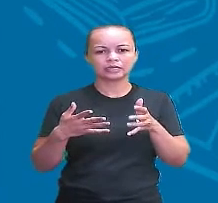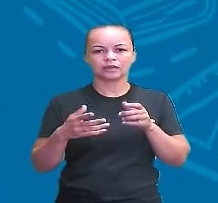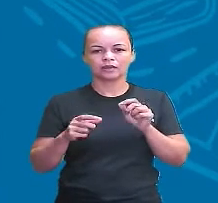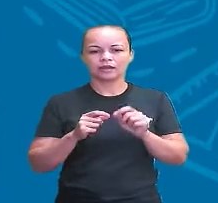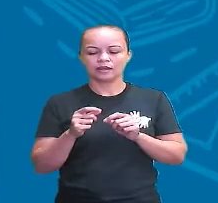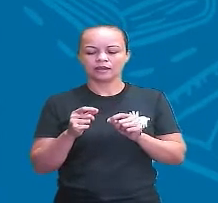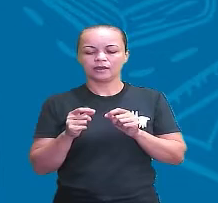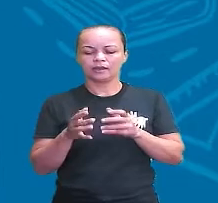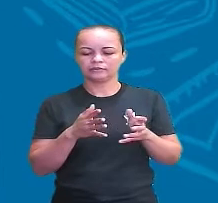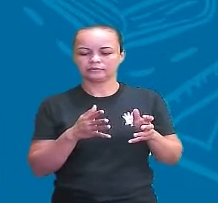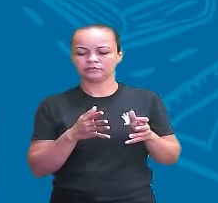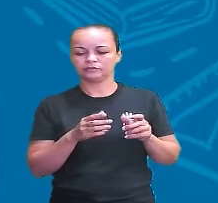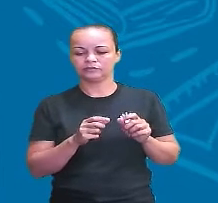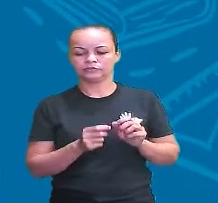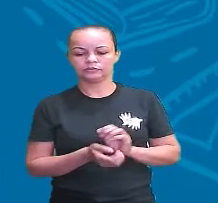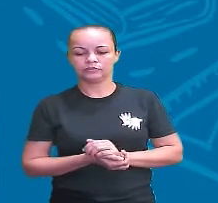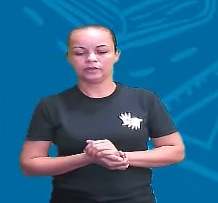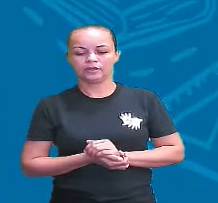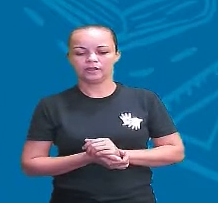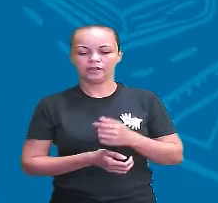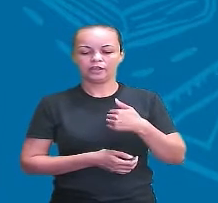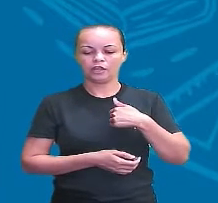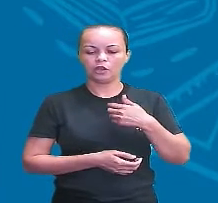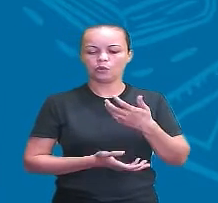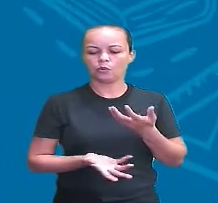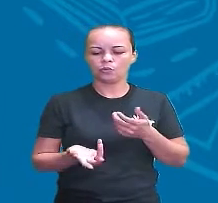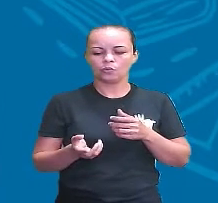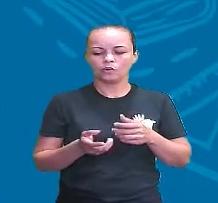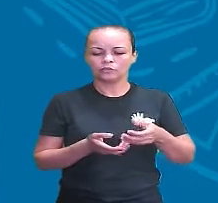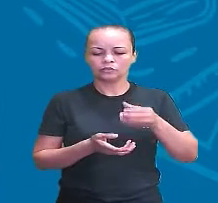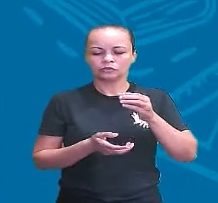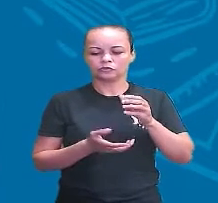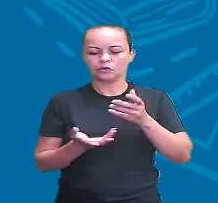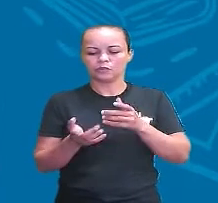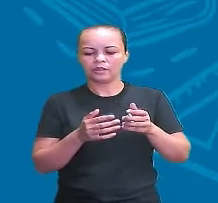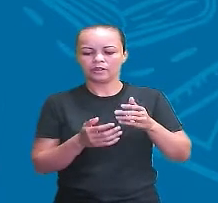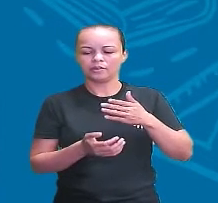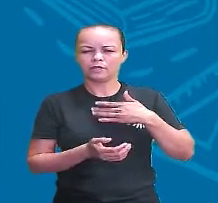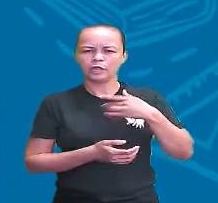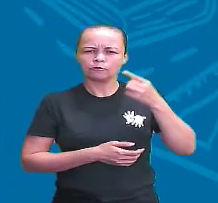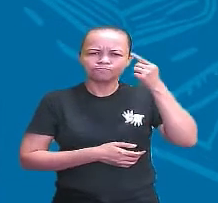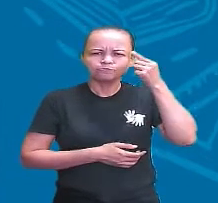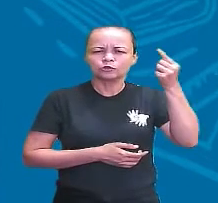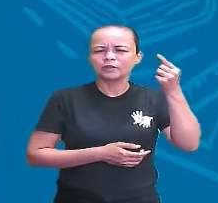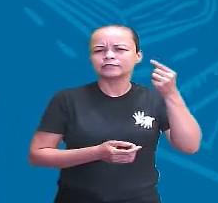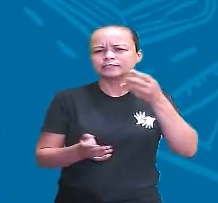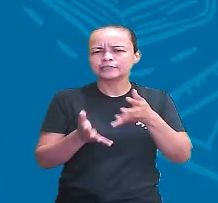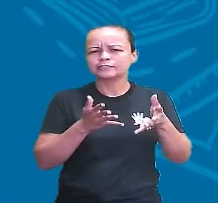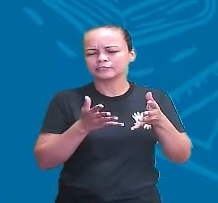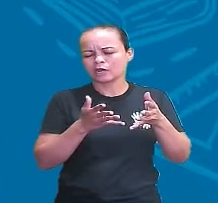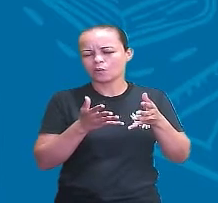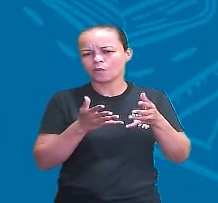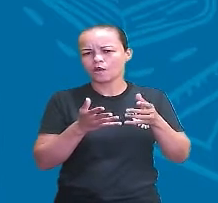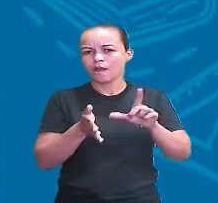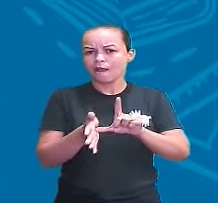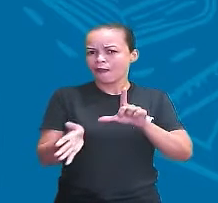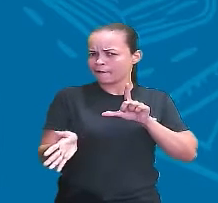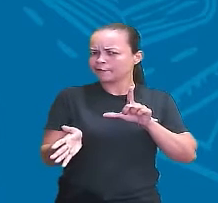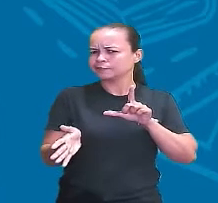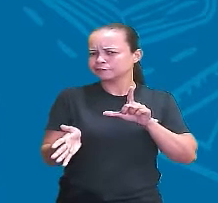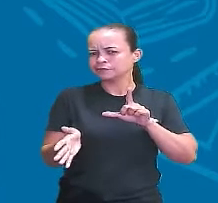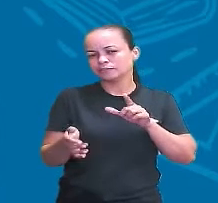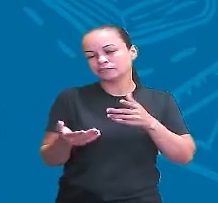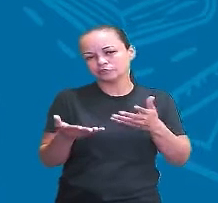my decision, I'm not going to take that job. Então a decisão já havia sido tomada antes. Quando ele diz, eu já tomei